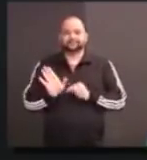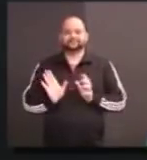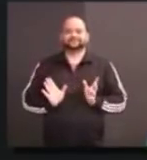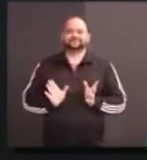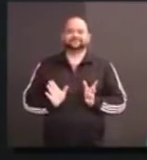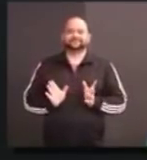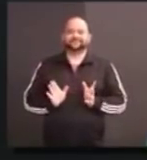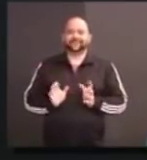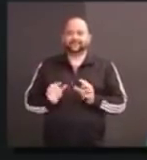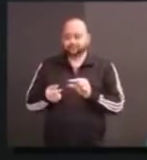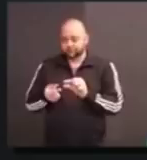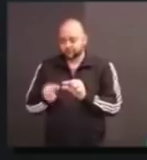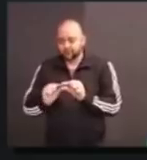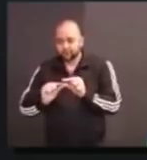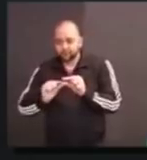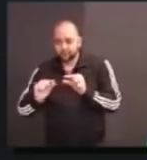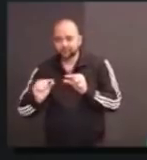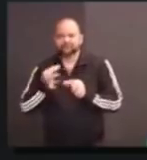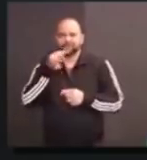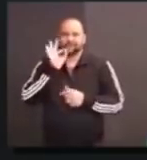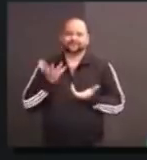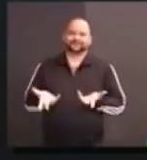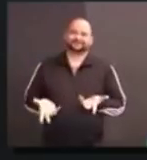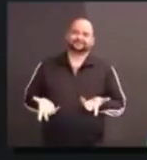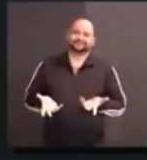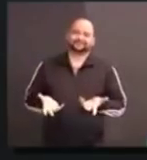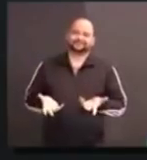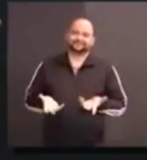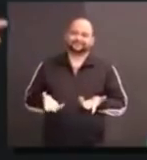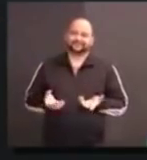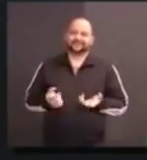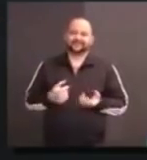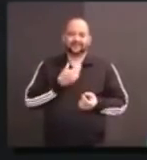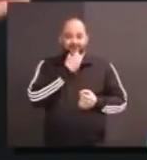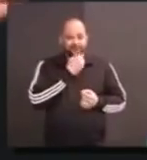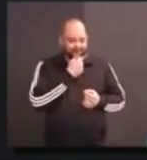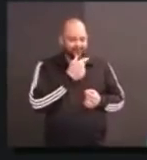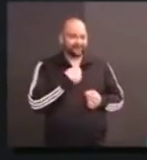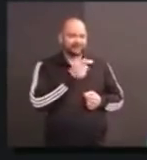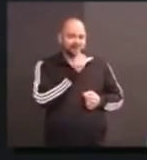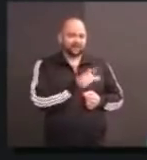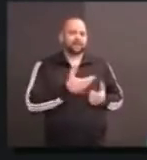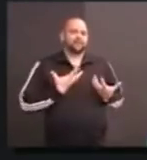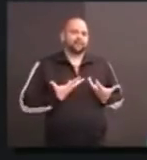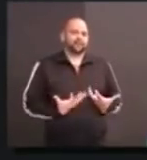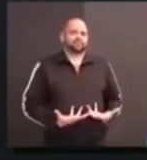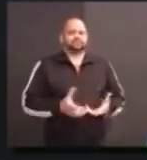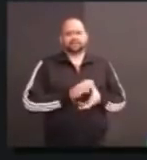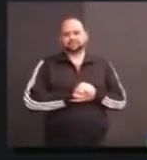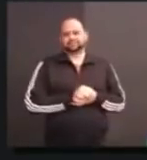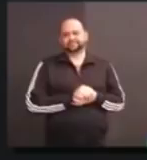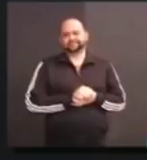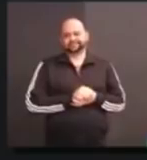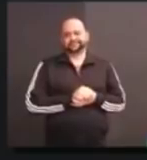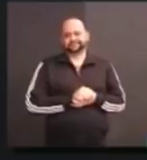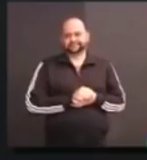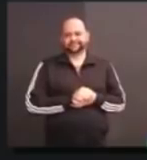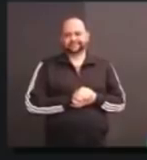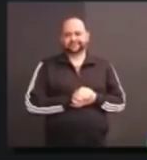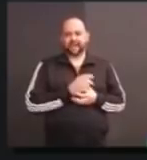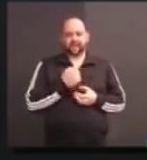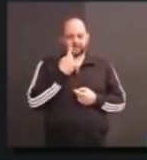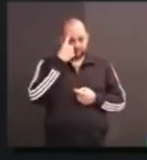O restinho do café. E o Benedito já estava cansado. O Benedito um